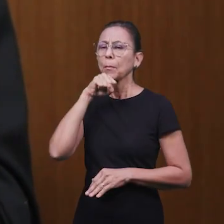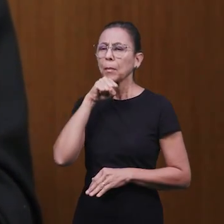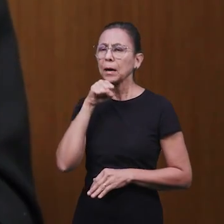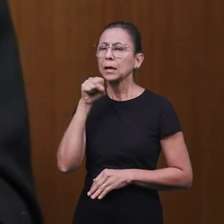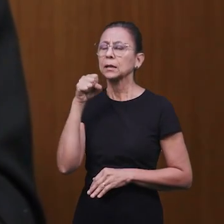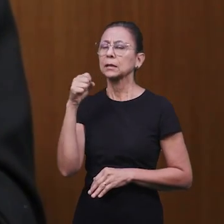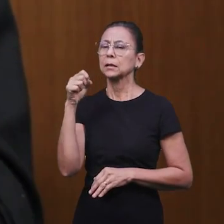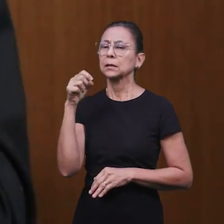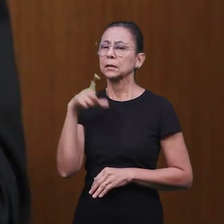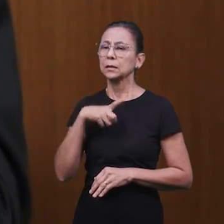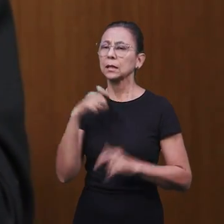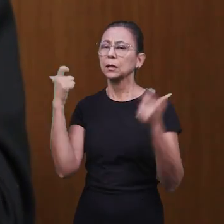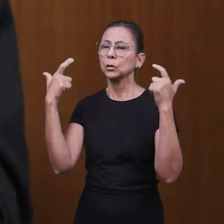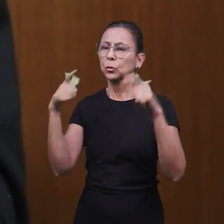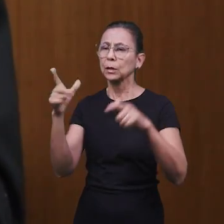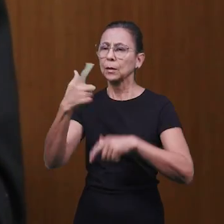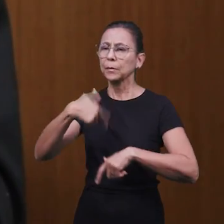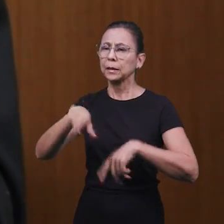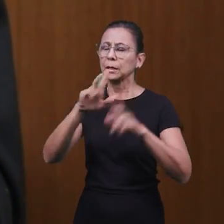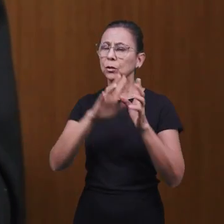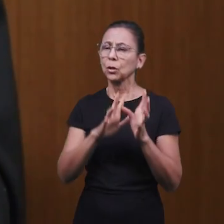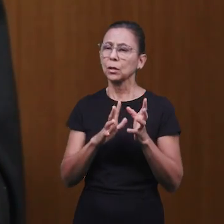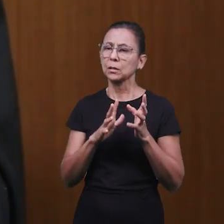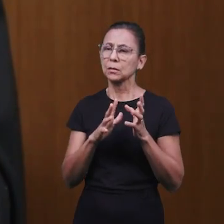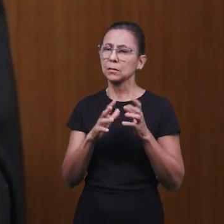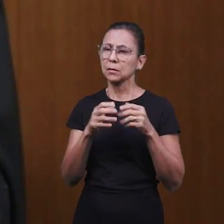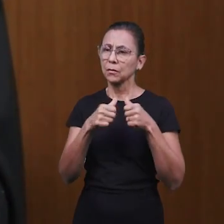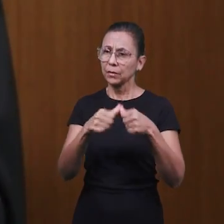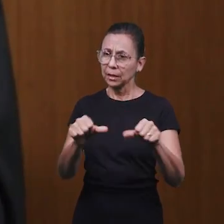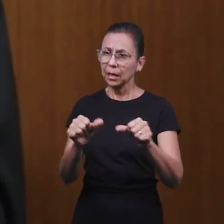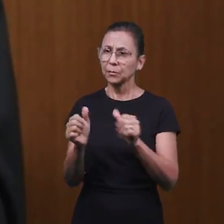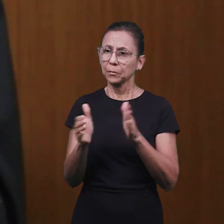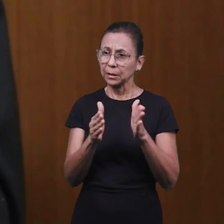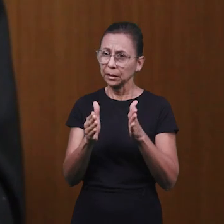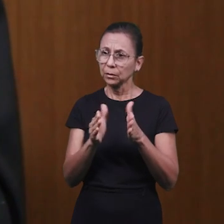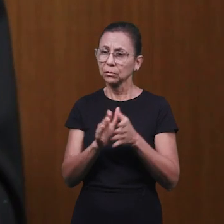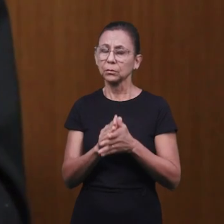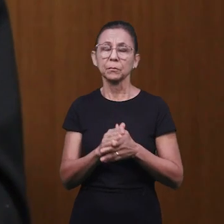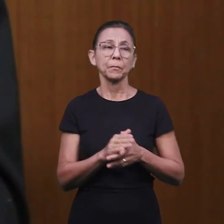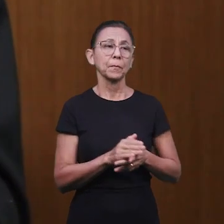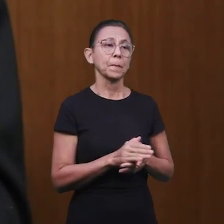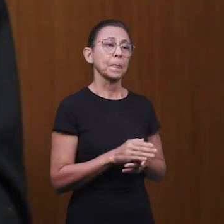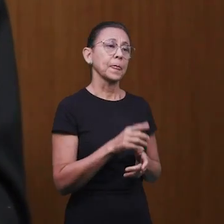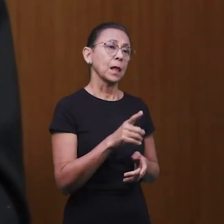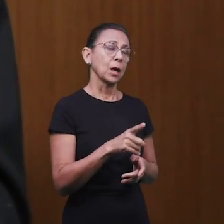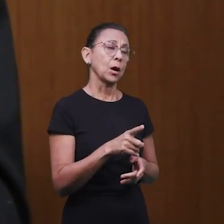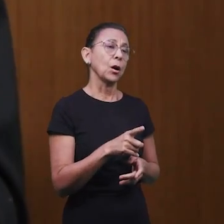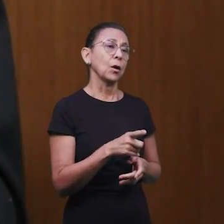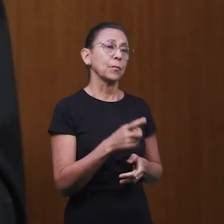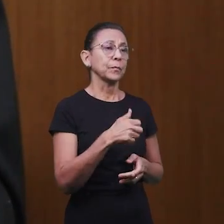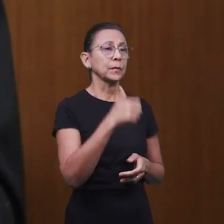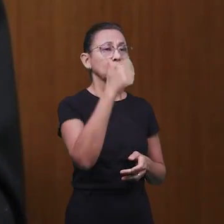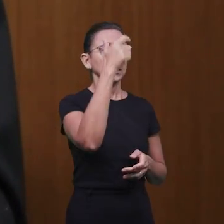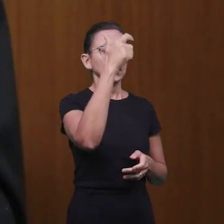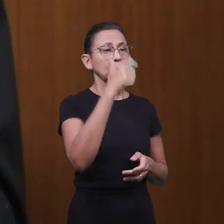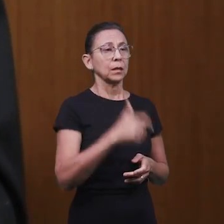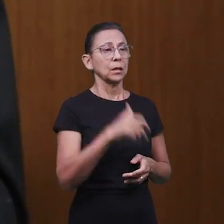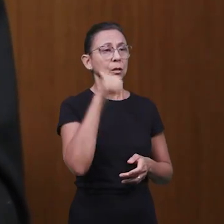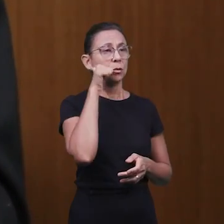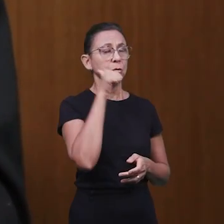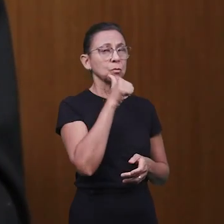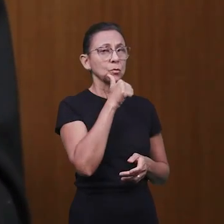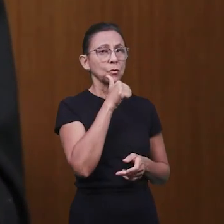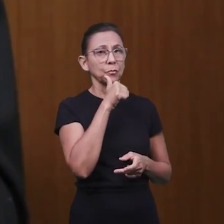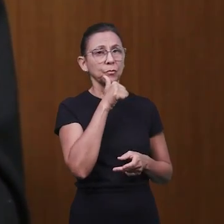nós pousarmos? E eu vou ler o verso 24, ela diz o seguinte: E ela disse, eu sou filha de Betuel, filho de Milca,